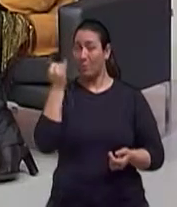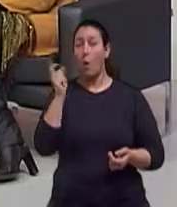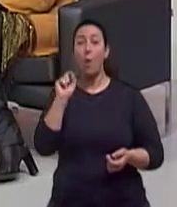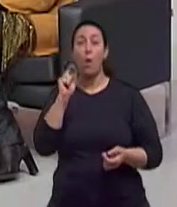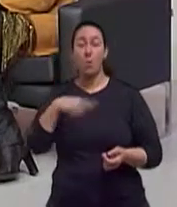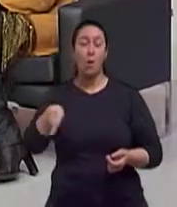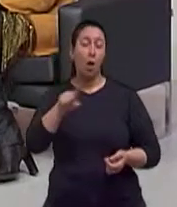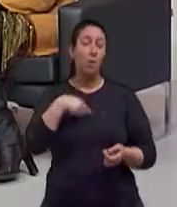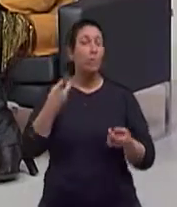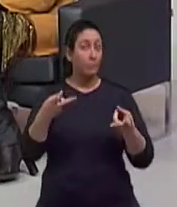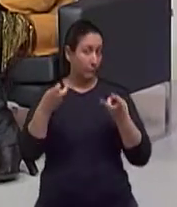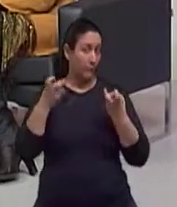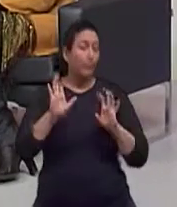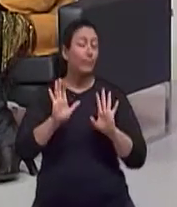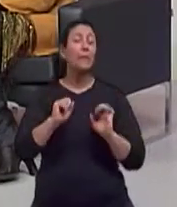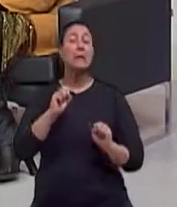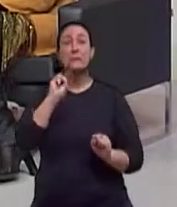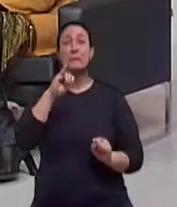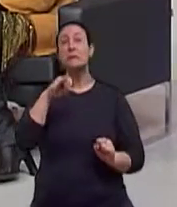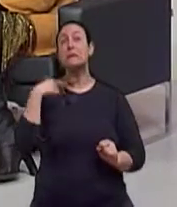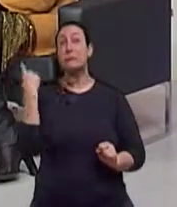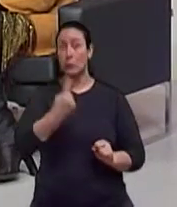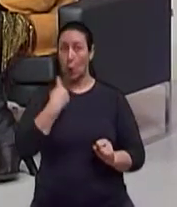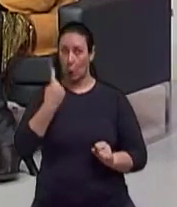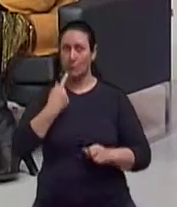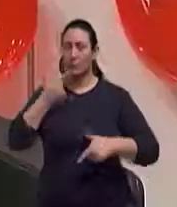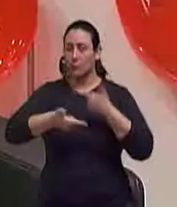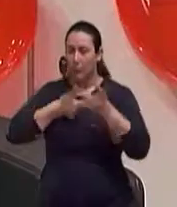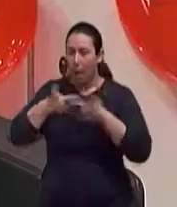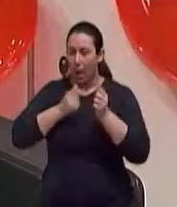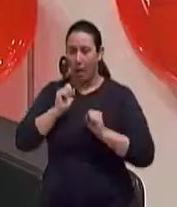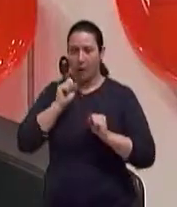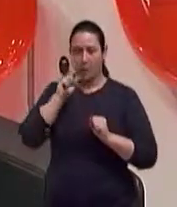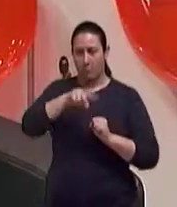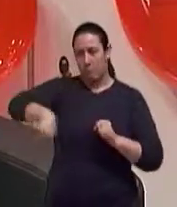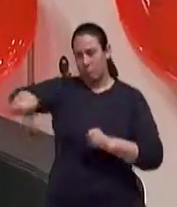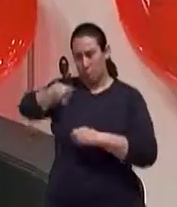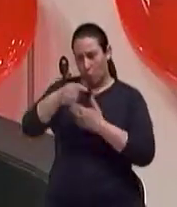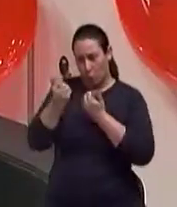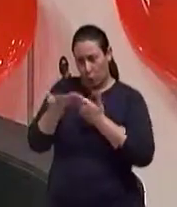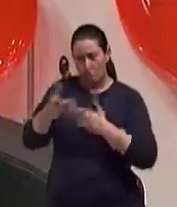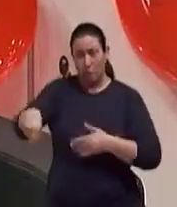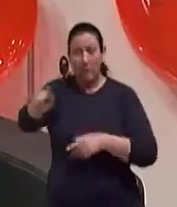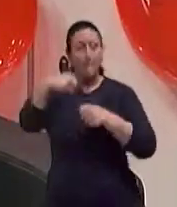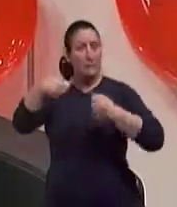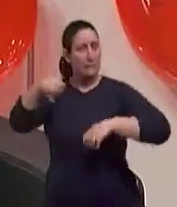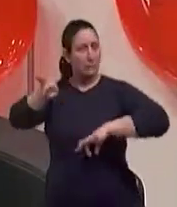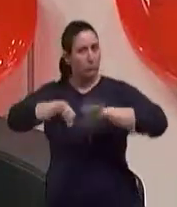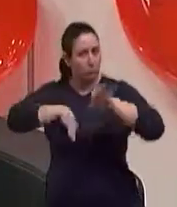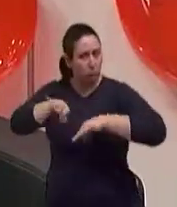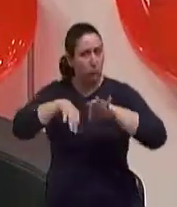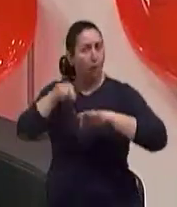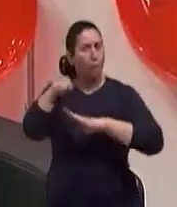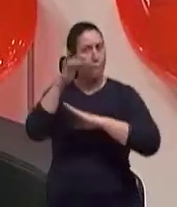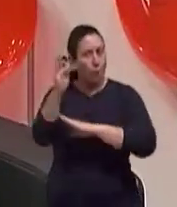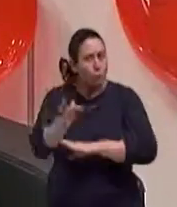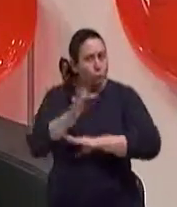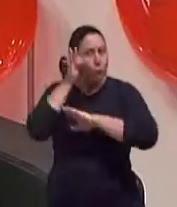se nós conseguimos também trabalhar com essa Juventude para ter um planejamento futuro